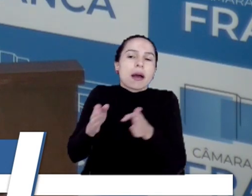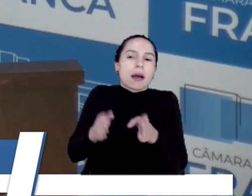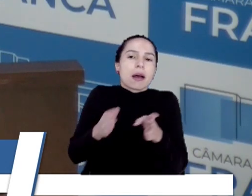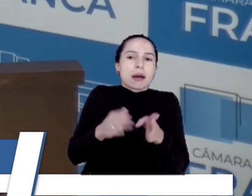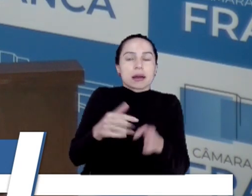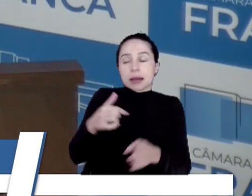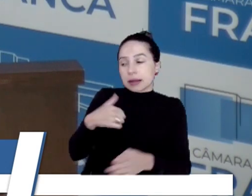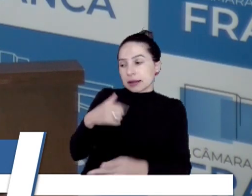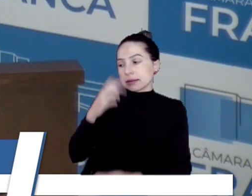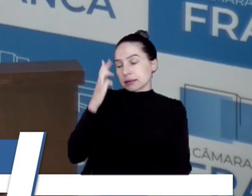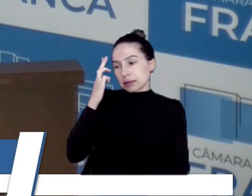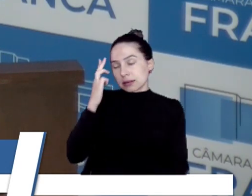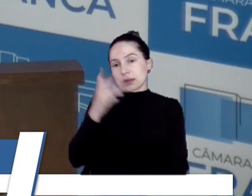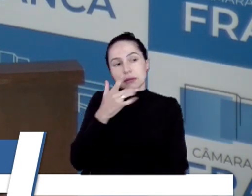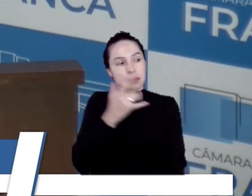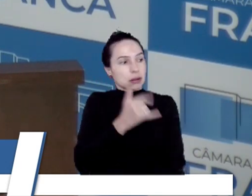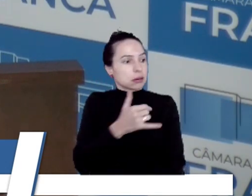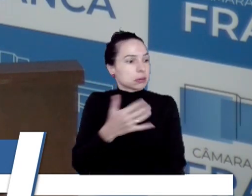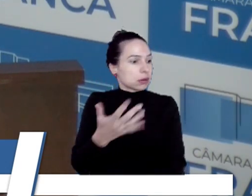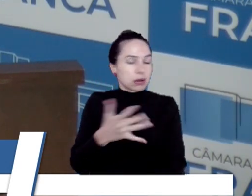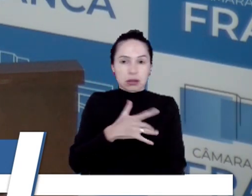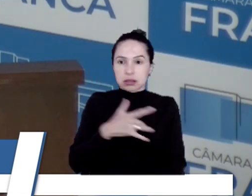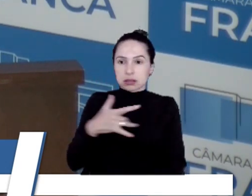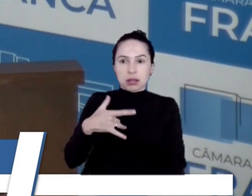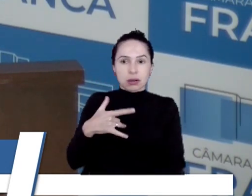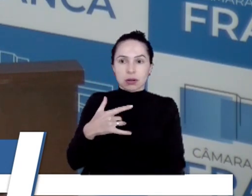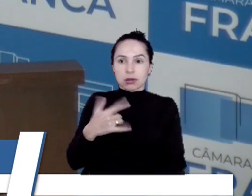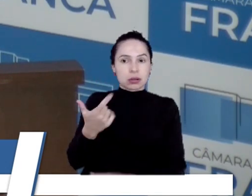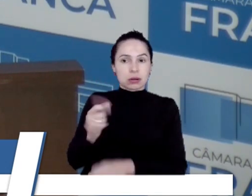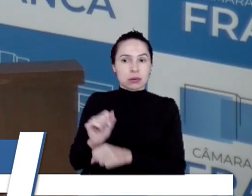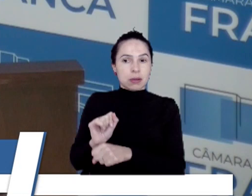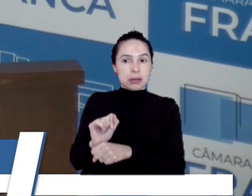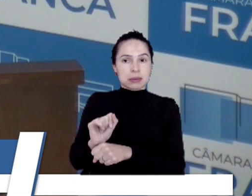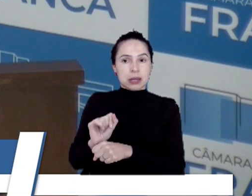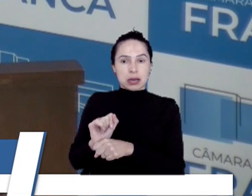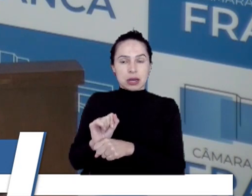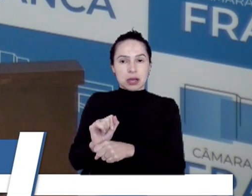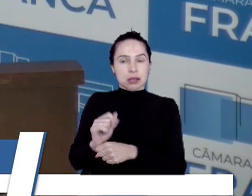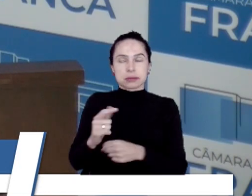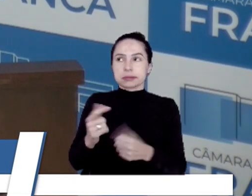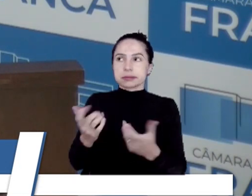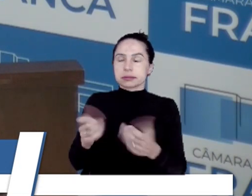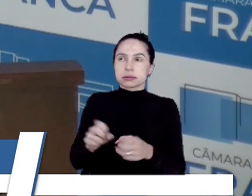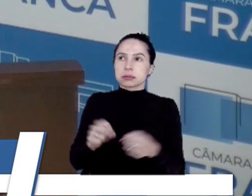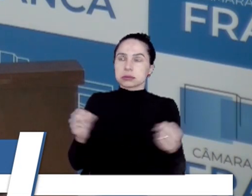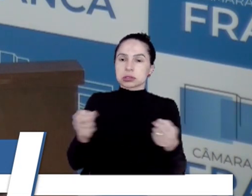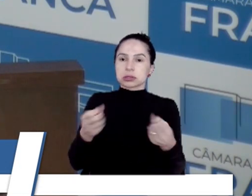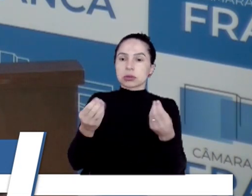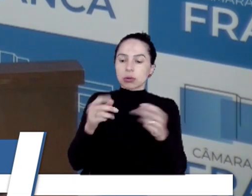falamos para ele que saúde não espera. Então, não tem cabimento. A nossa população está